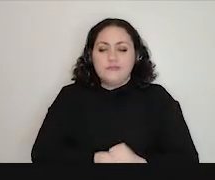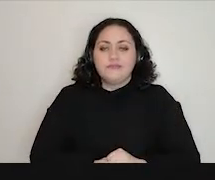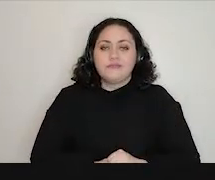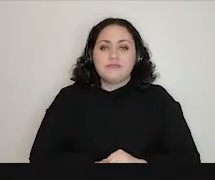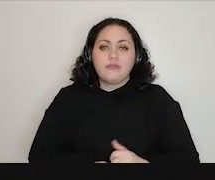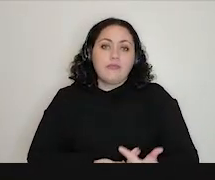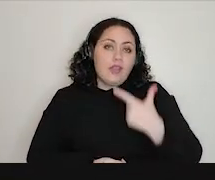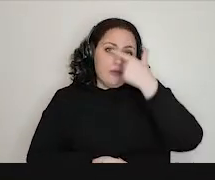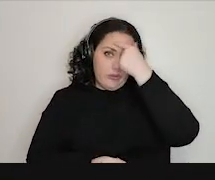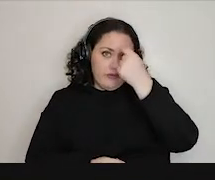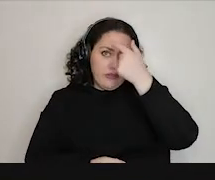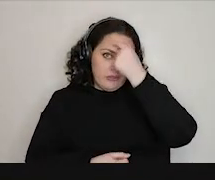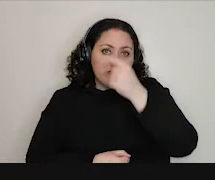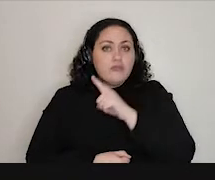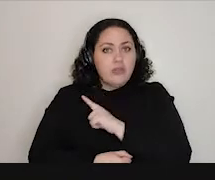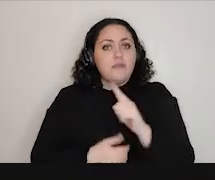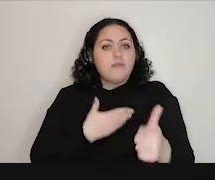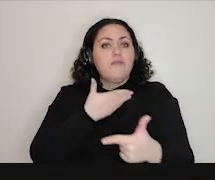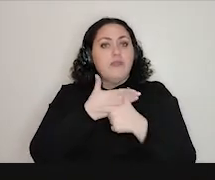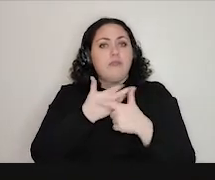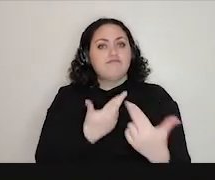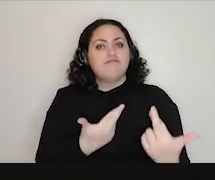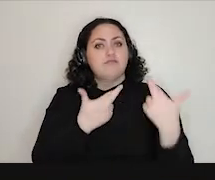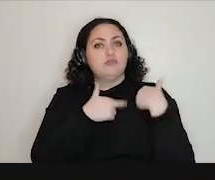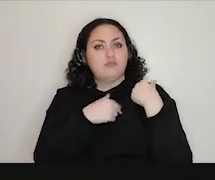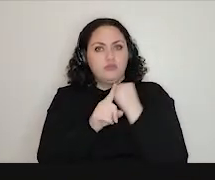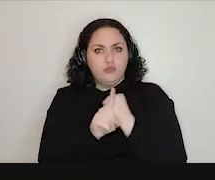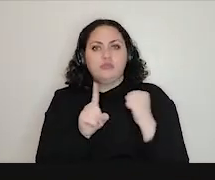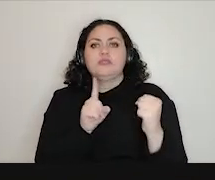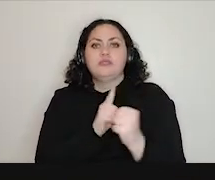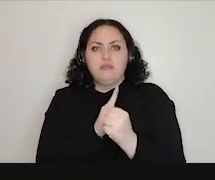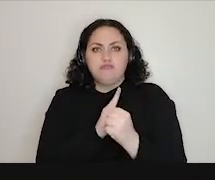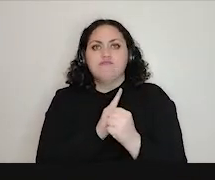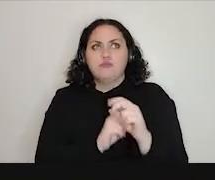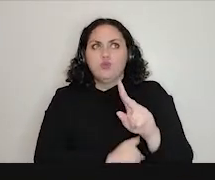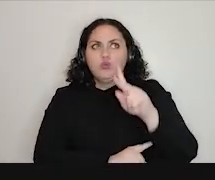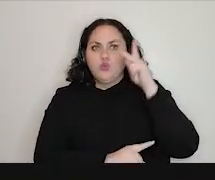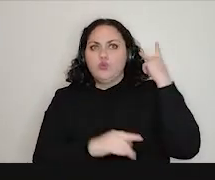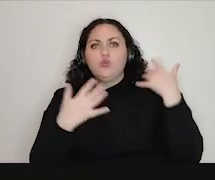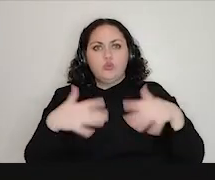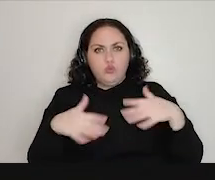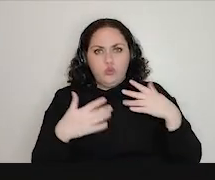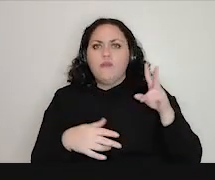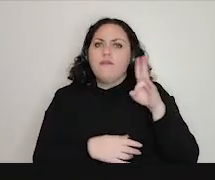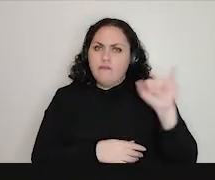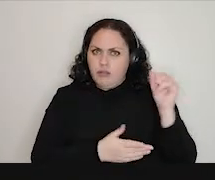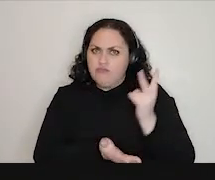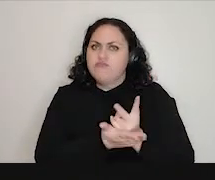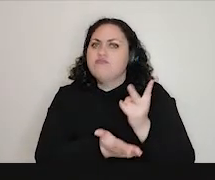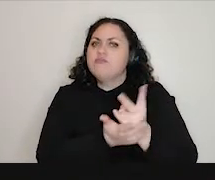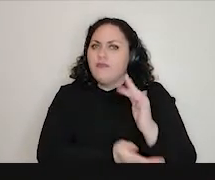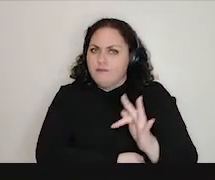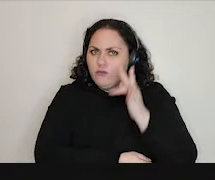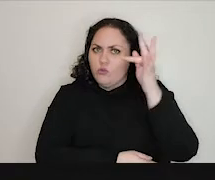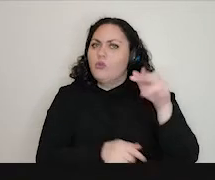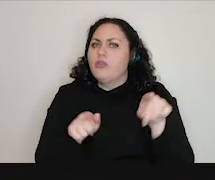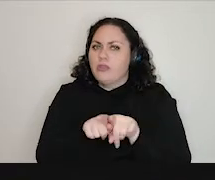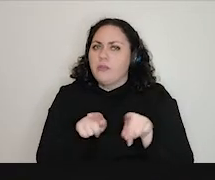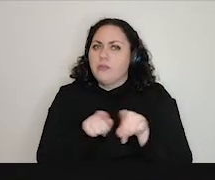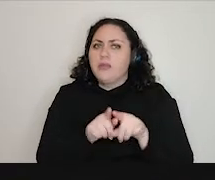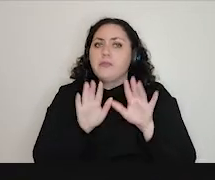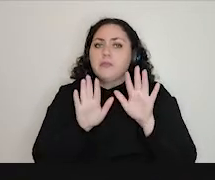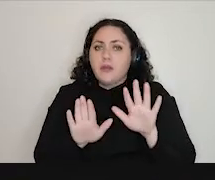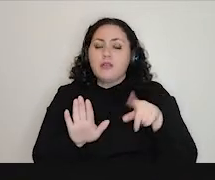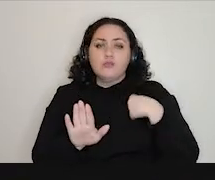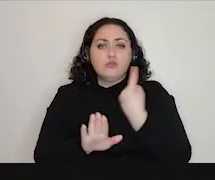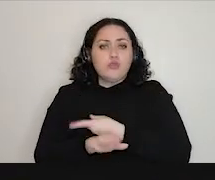universidade ela tem um papel de responsabilidade social que é histórico e que vai continuar. Né? E o que a gente precisa